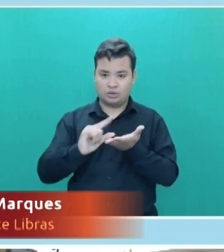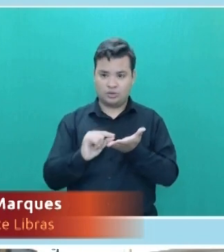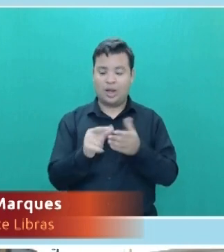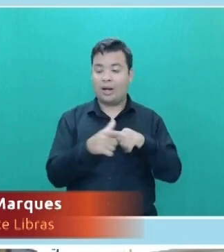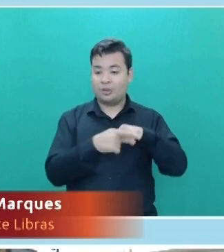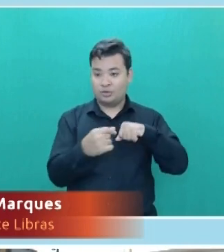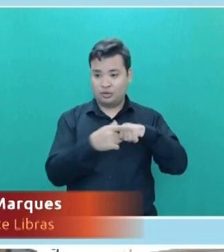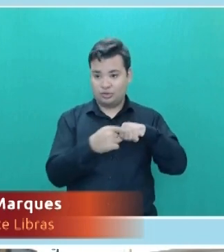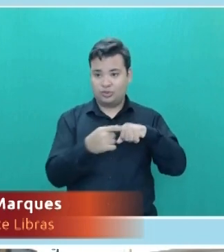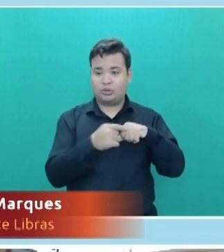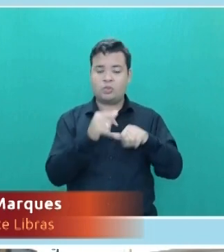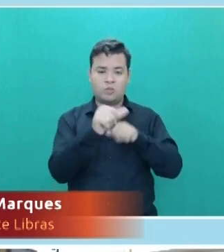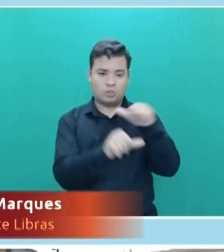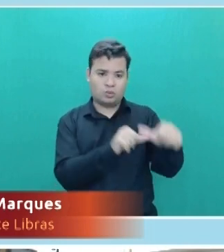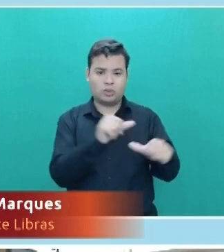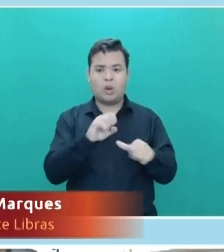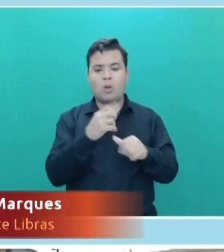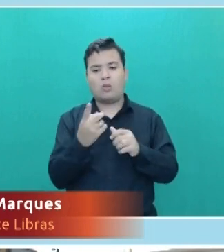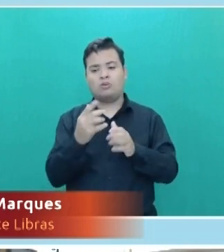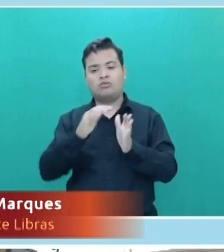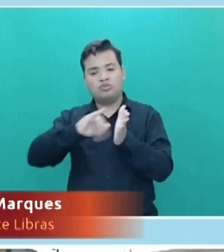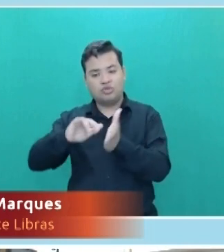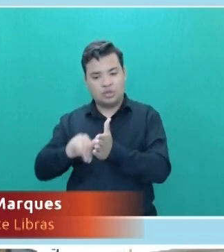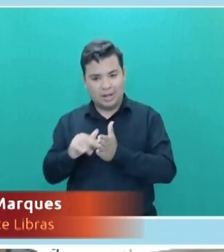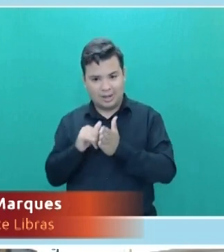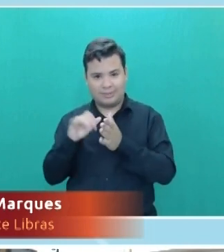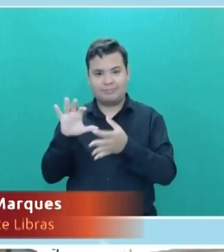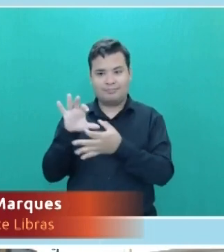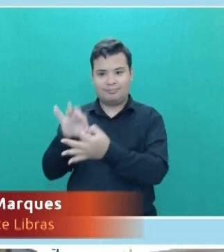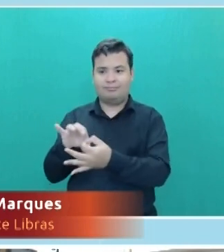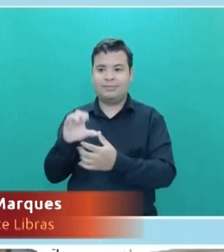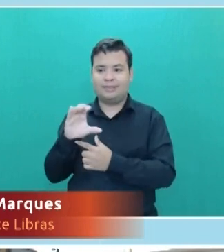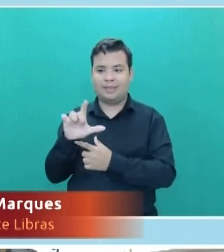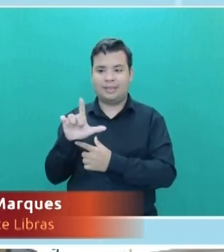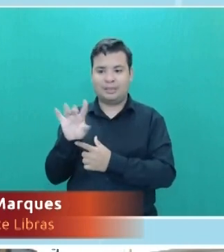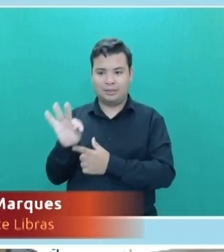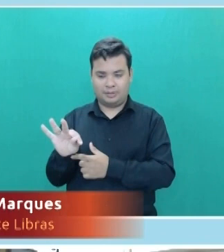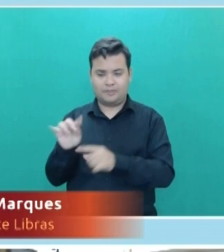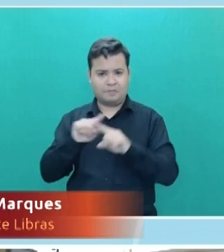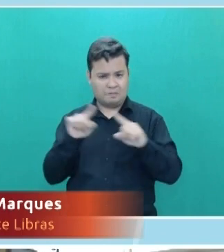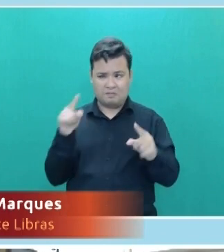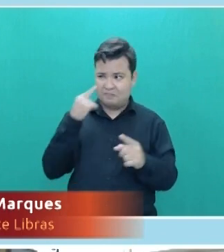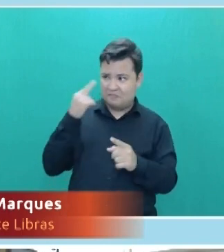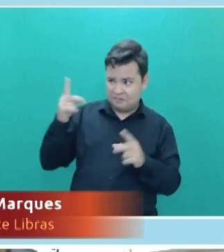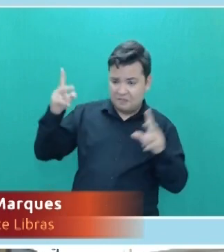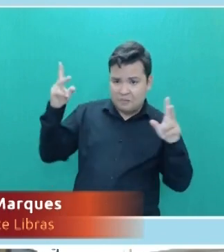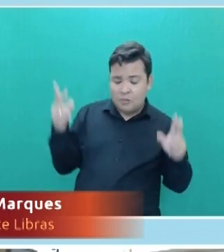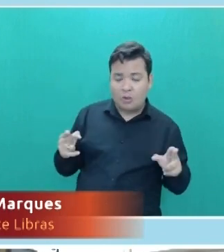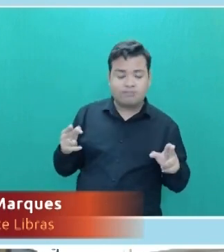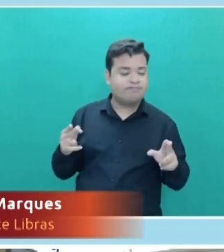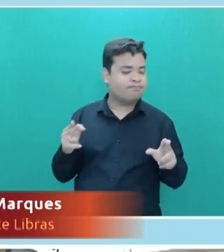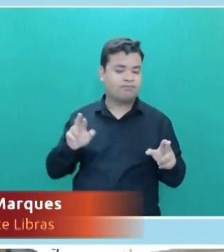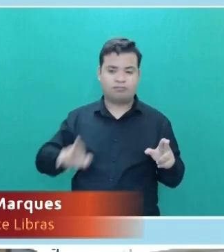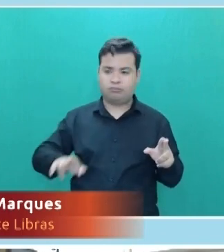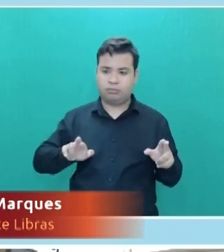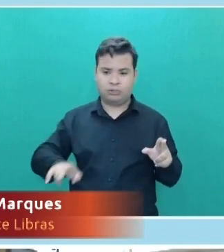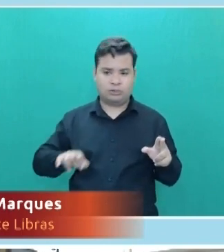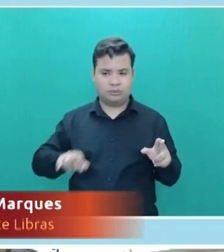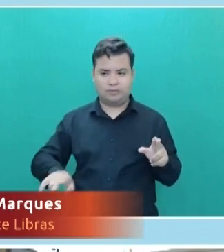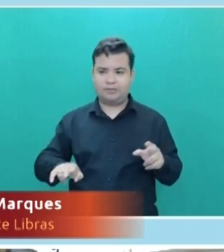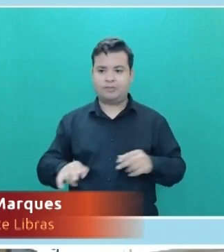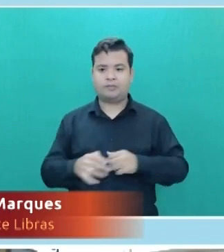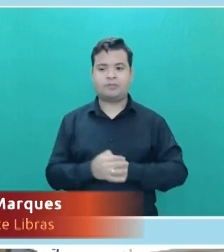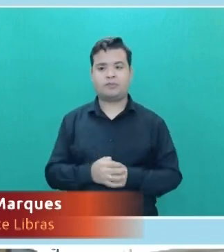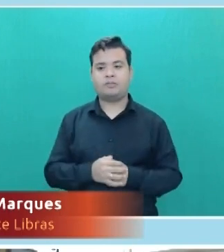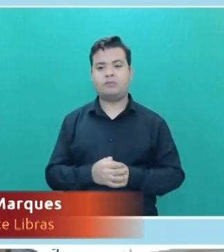que eram desnecessários na CLT. E o que a gente viu não foi bem isso. Não houve esse boom, não houve essa explosão